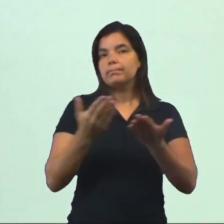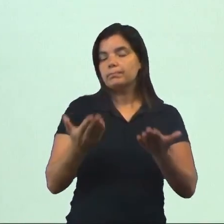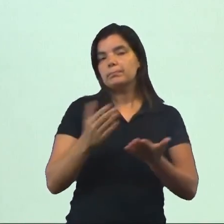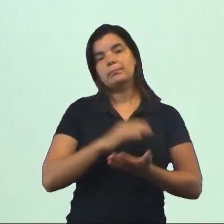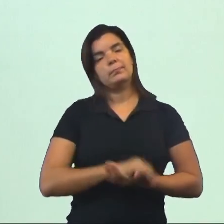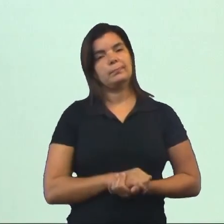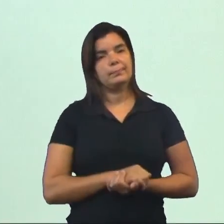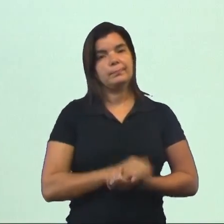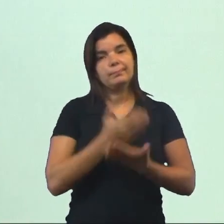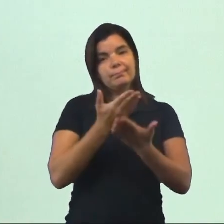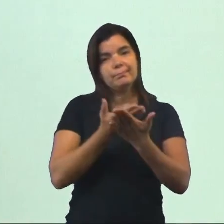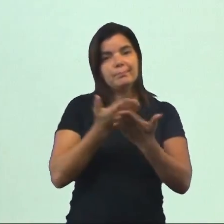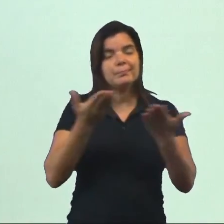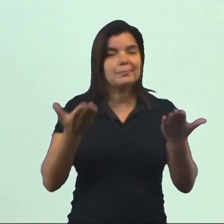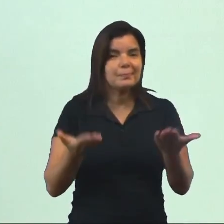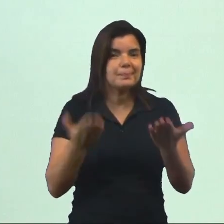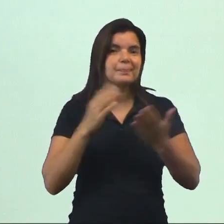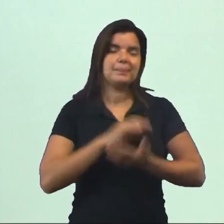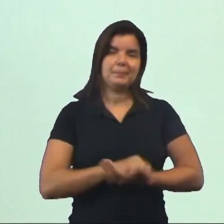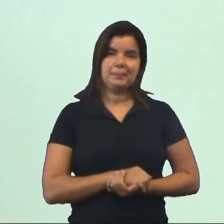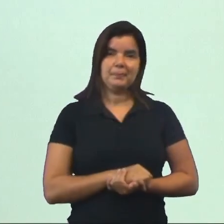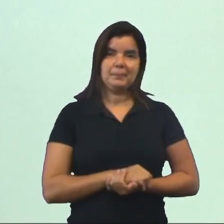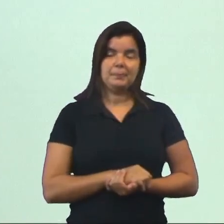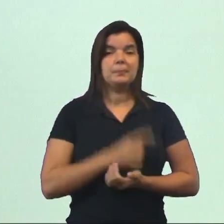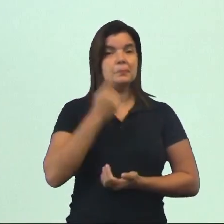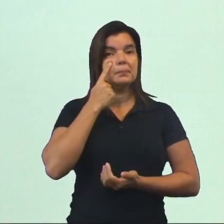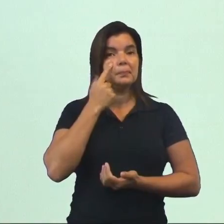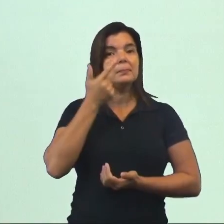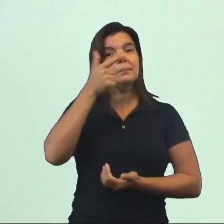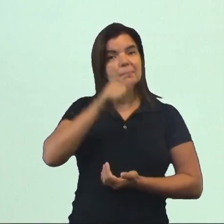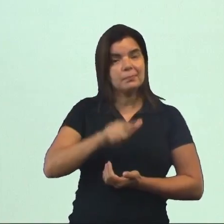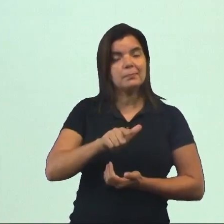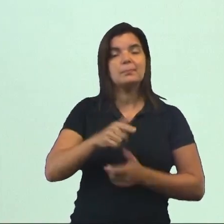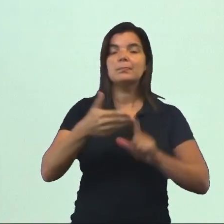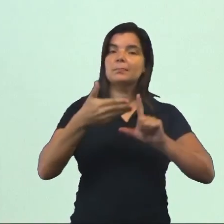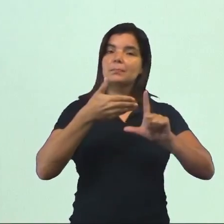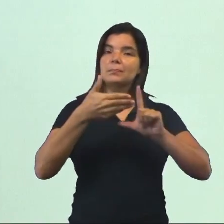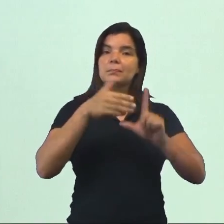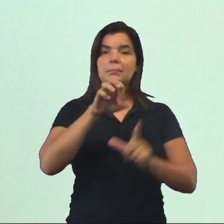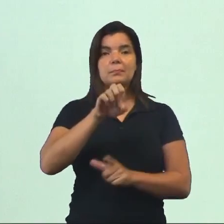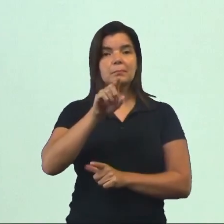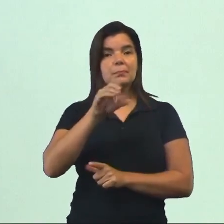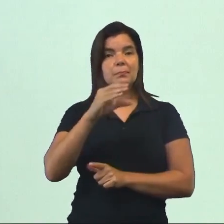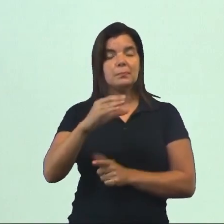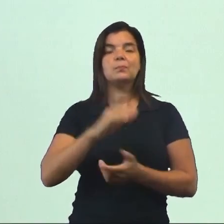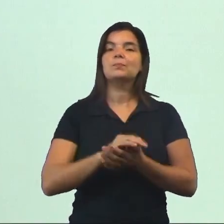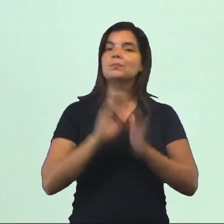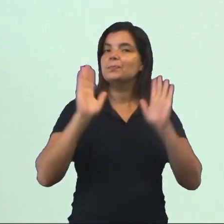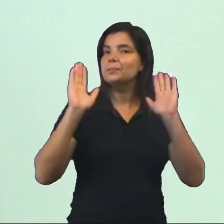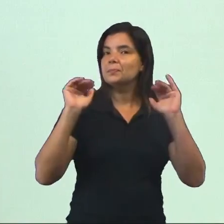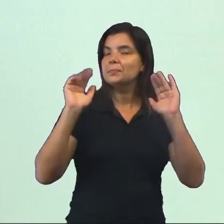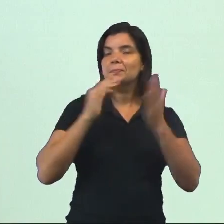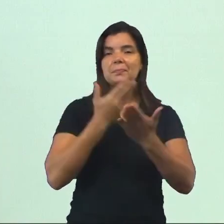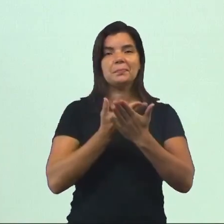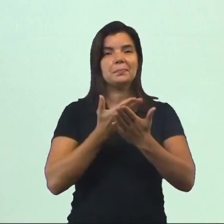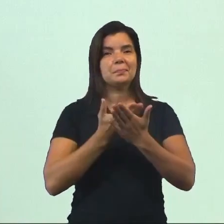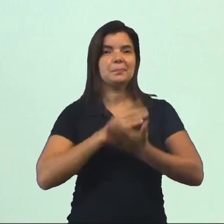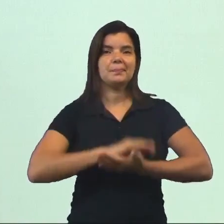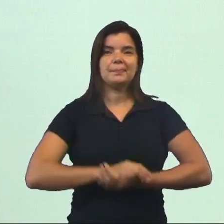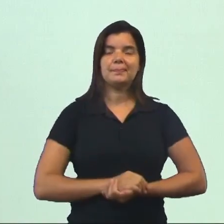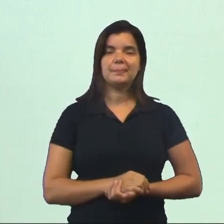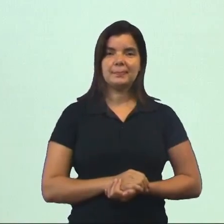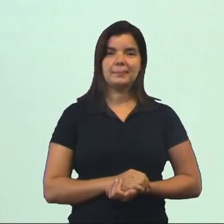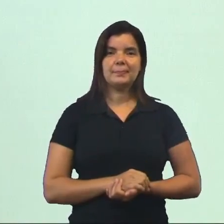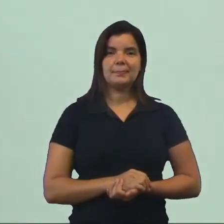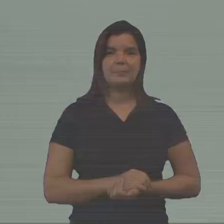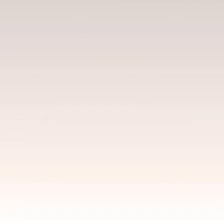Pessoal, essa foi a nossa aula de hoje. Para rever essa aula, acesse a plataforma Eduque. Até a próxima aula.